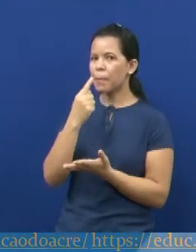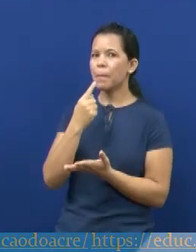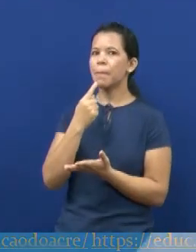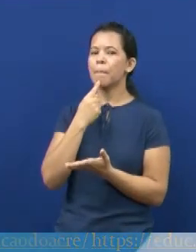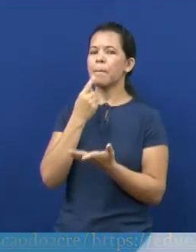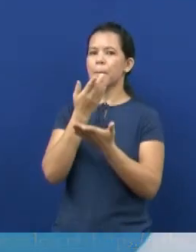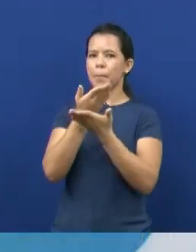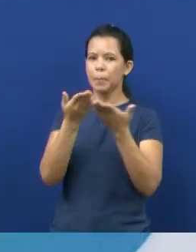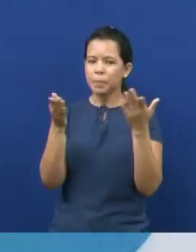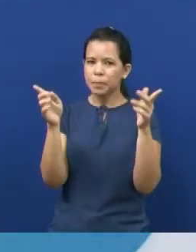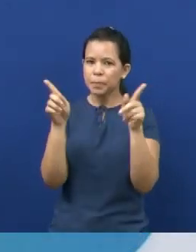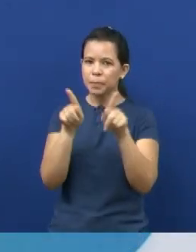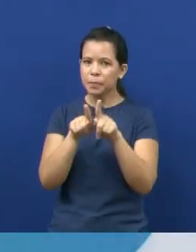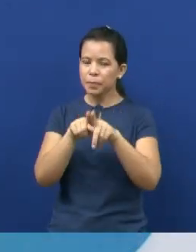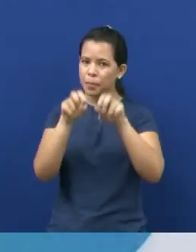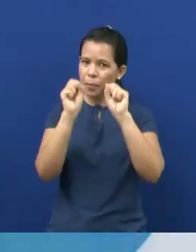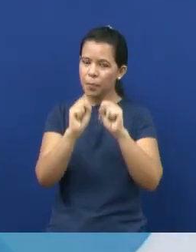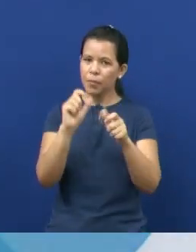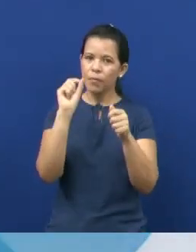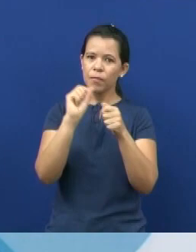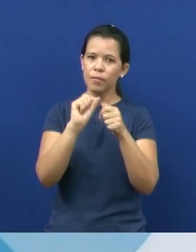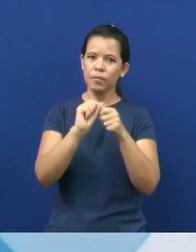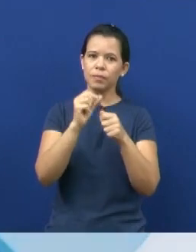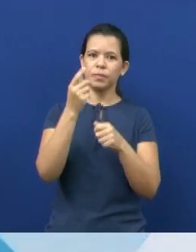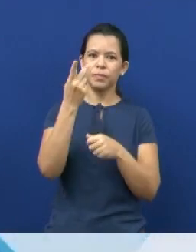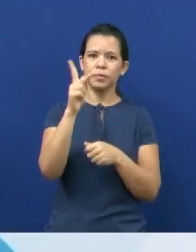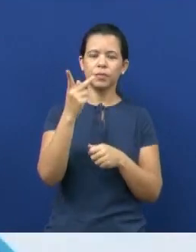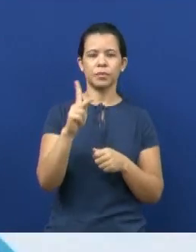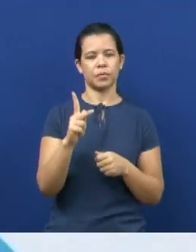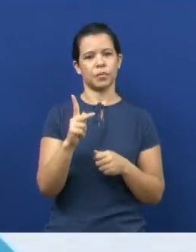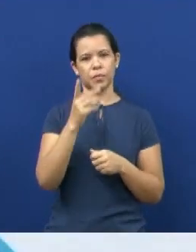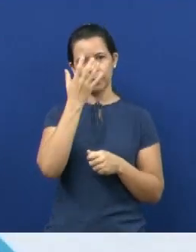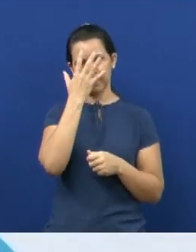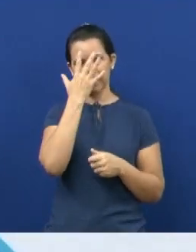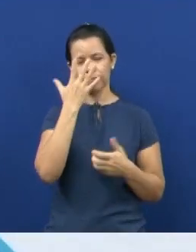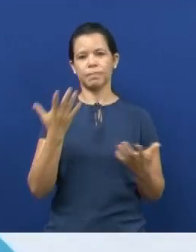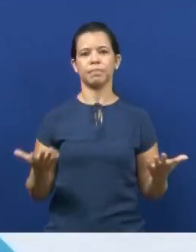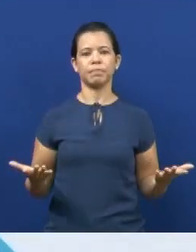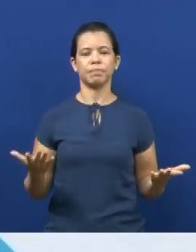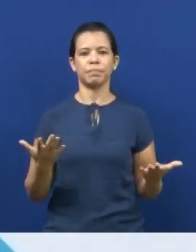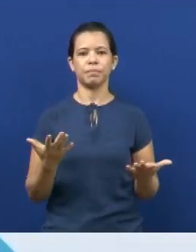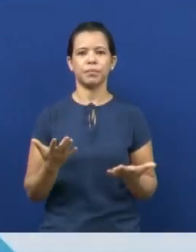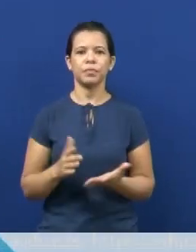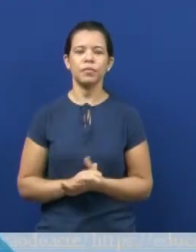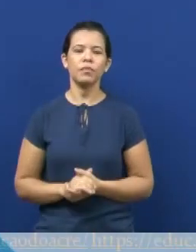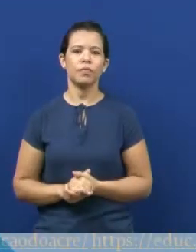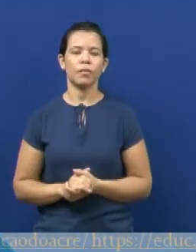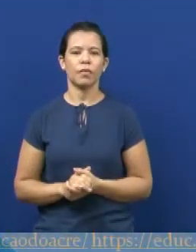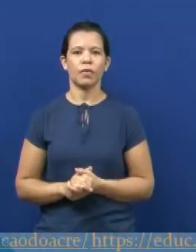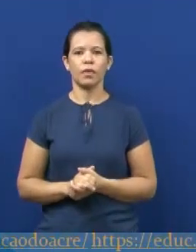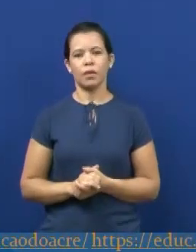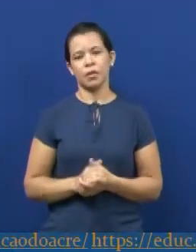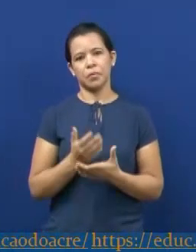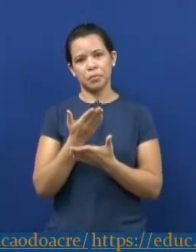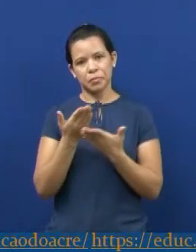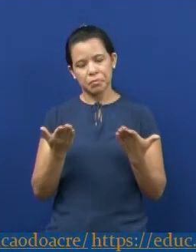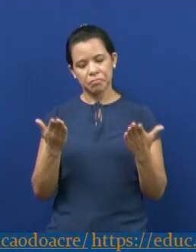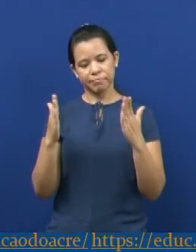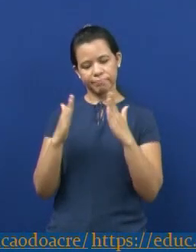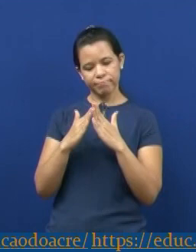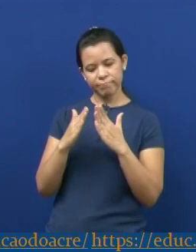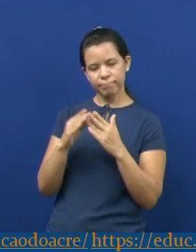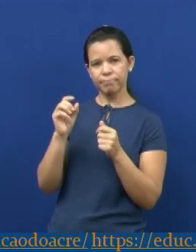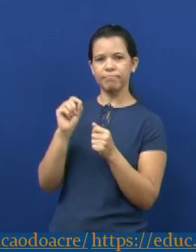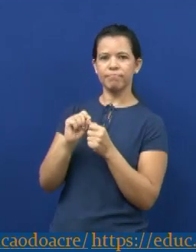agora vai poder praticar a sua máscara teatral e você vai para os vai poder construir a sua máscara